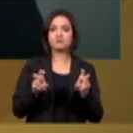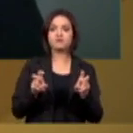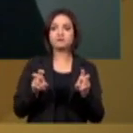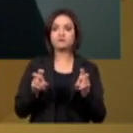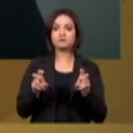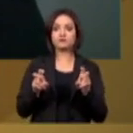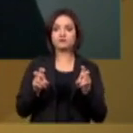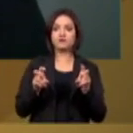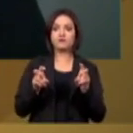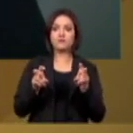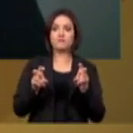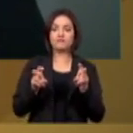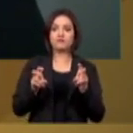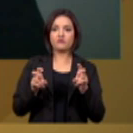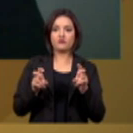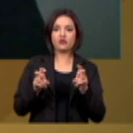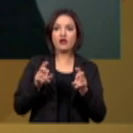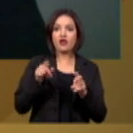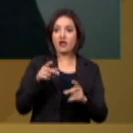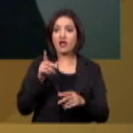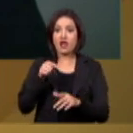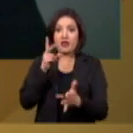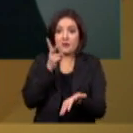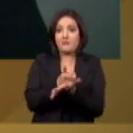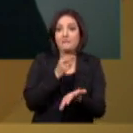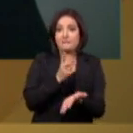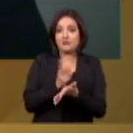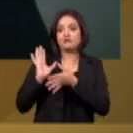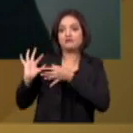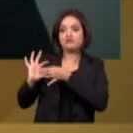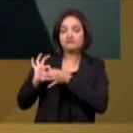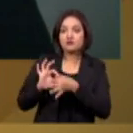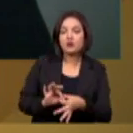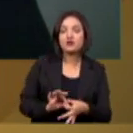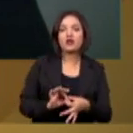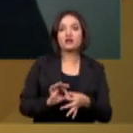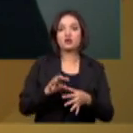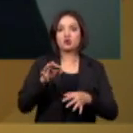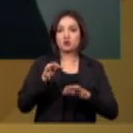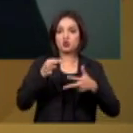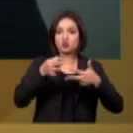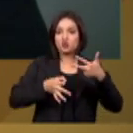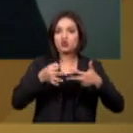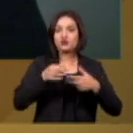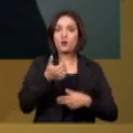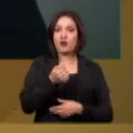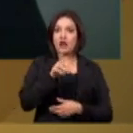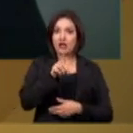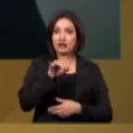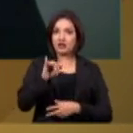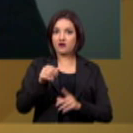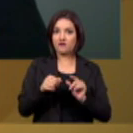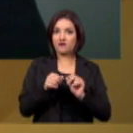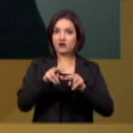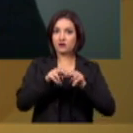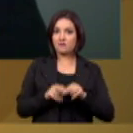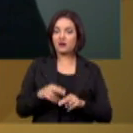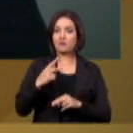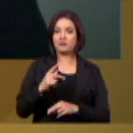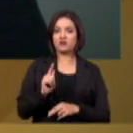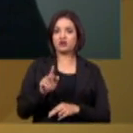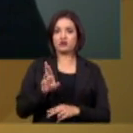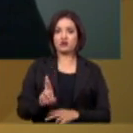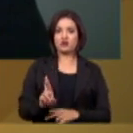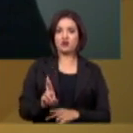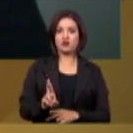público todo respeito a mesma realidade jurídica é uma ação direta reduzida pela procuradoria geral da